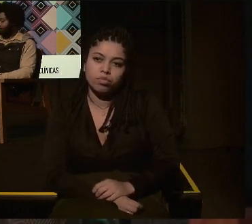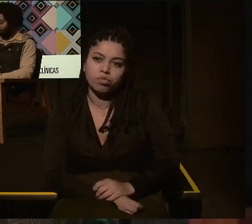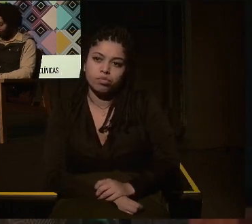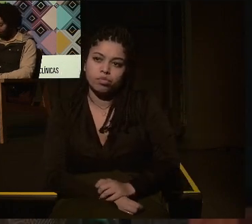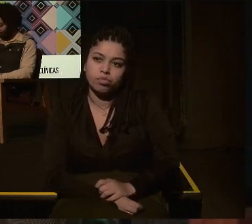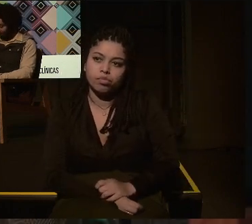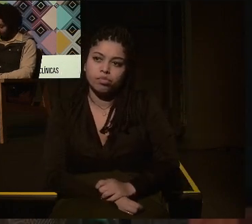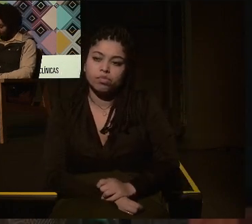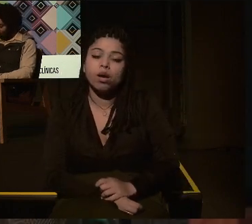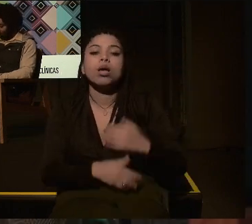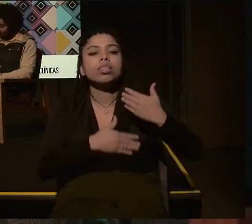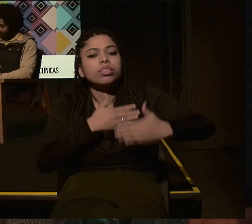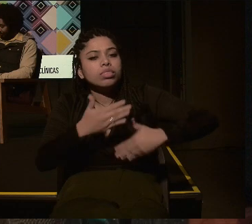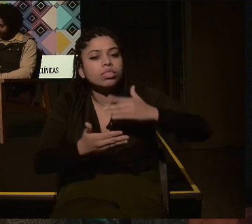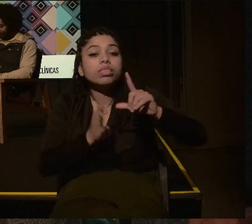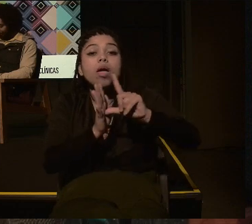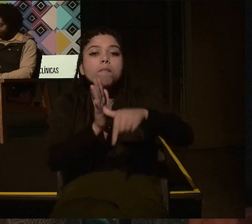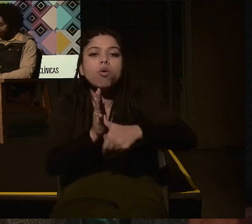eu só fui entender o que era